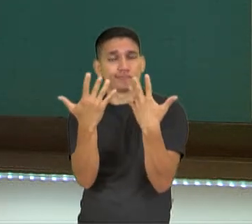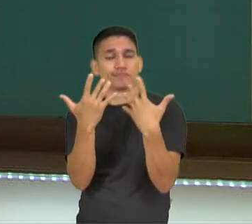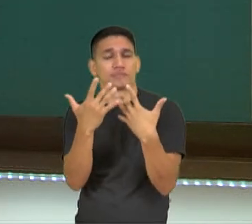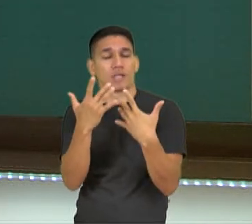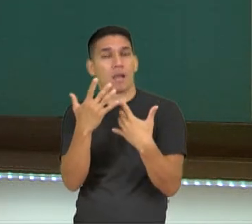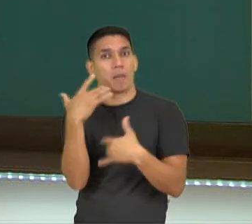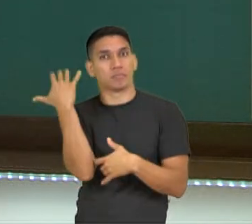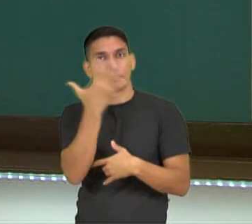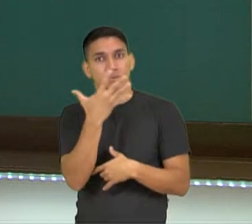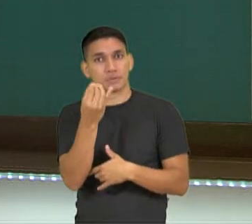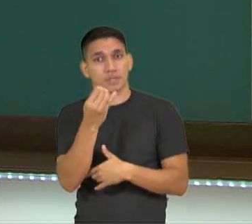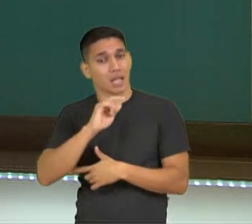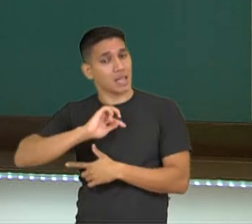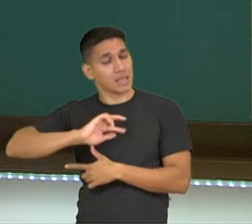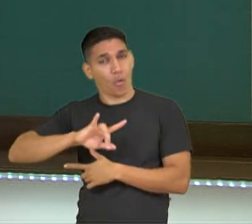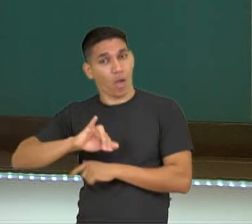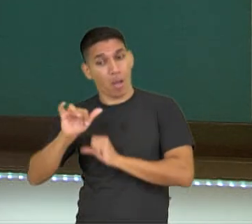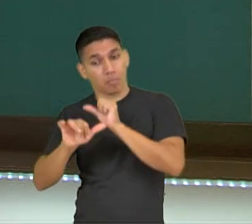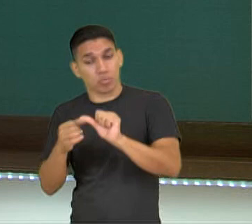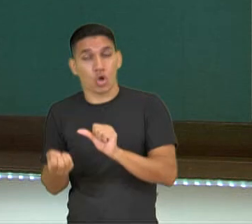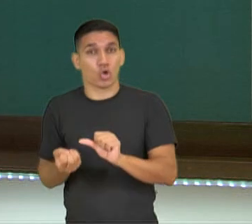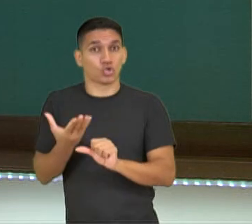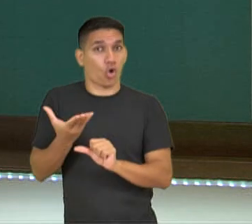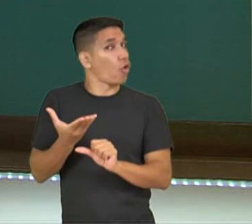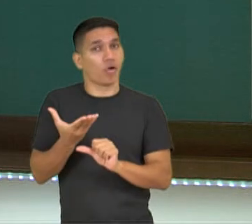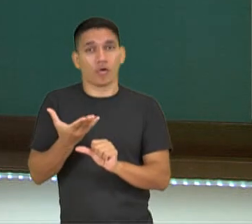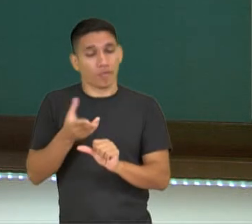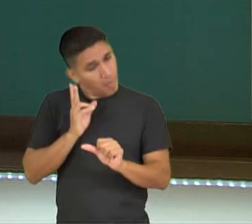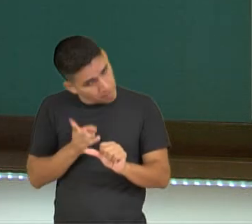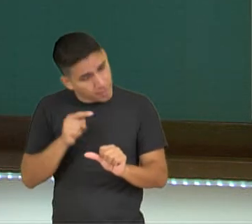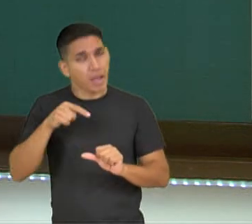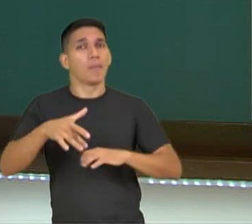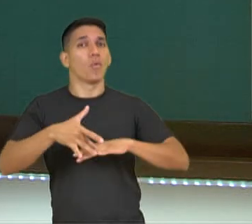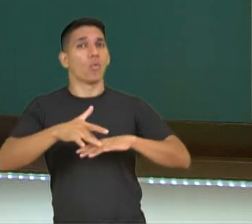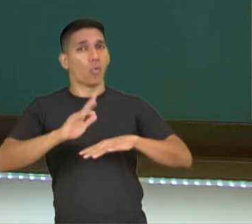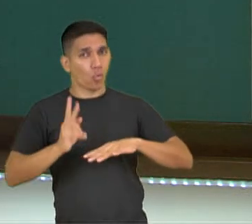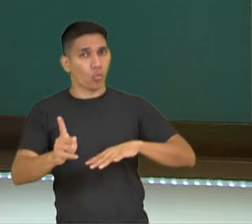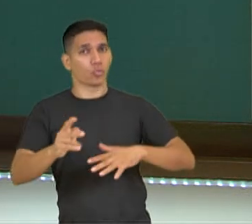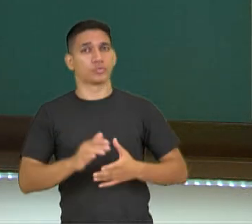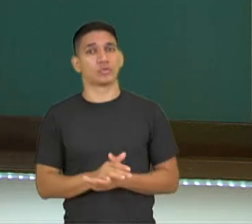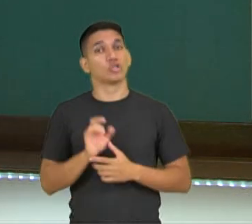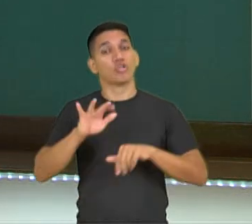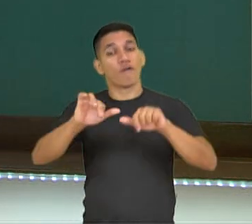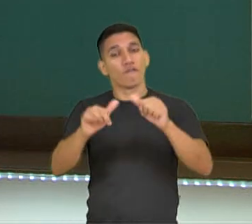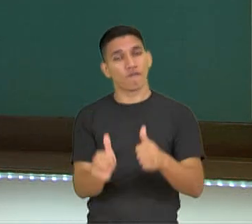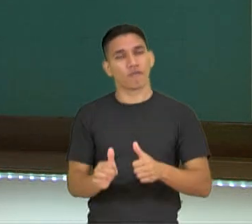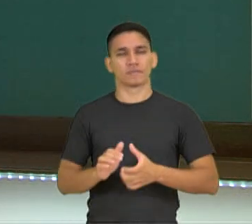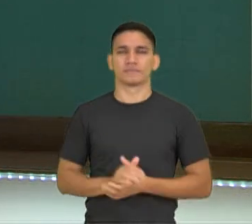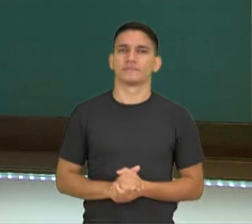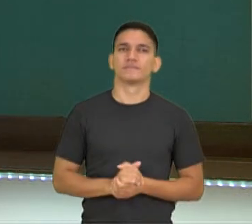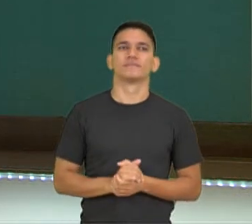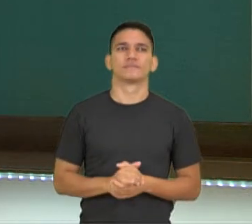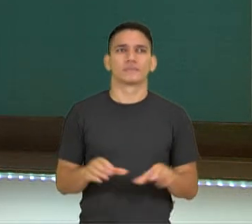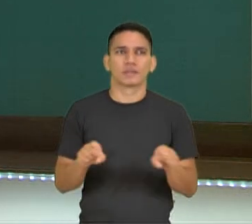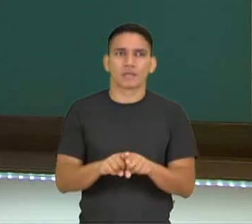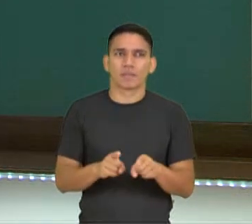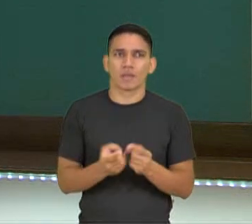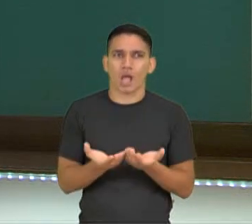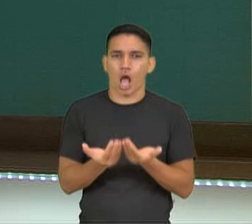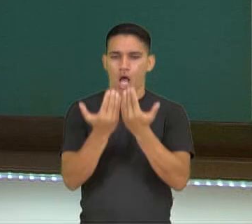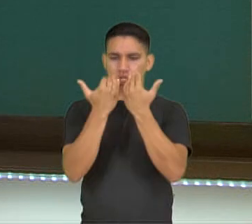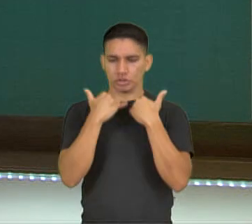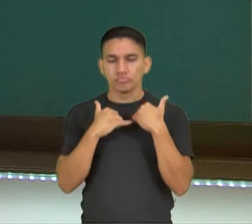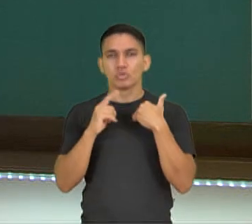ouro. Não houve transformação, não houve formação de novas substâncias, beleza? A digestão dos animais, a nossa digestão, por